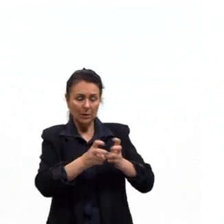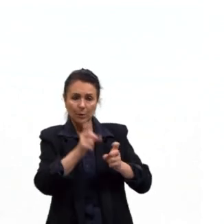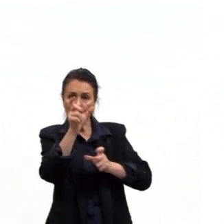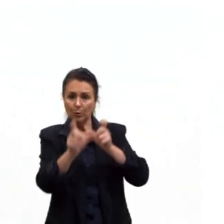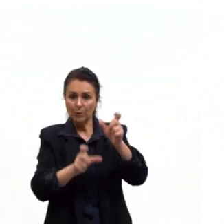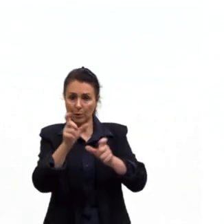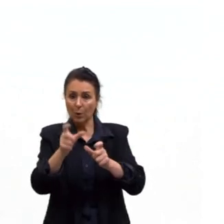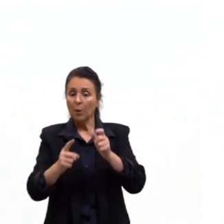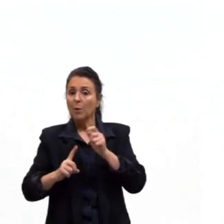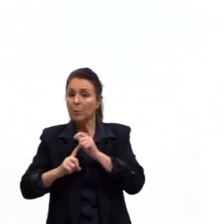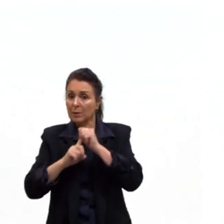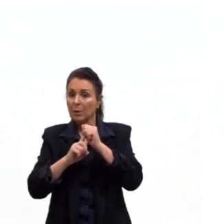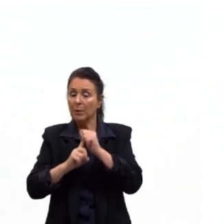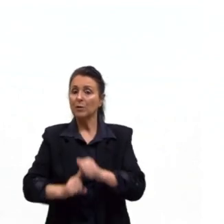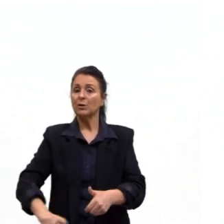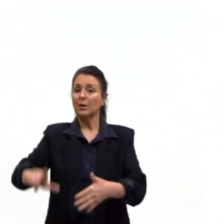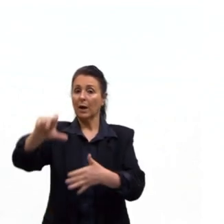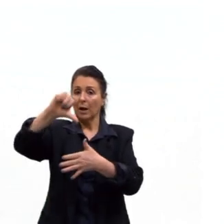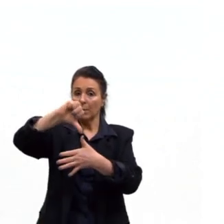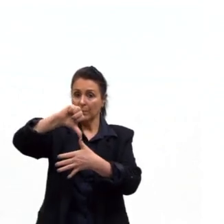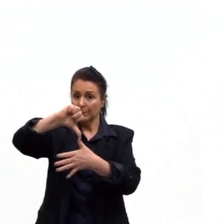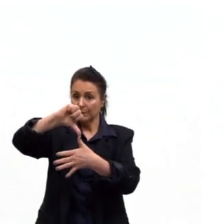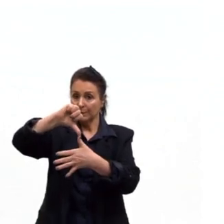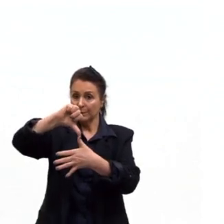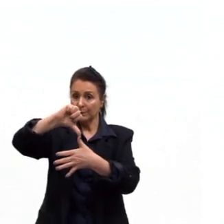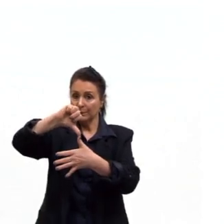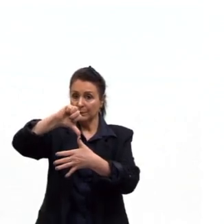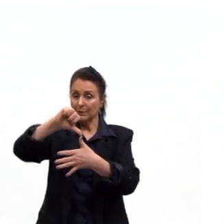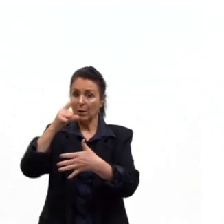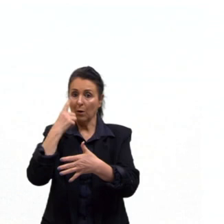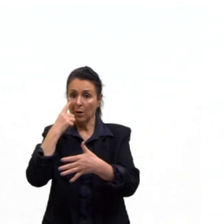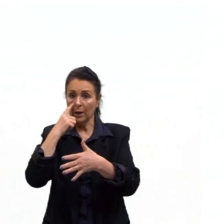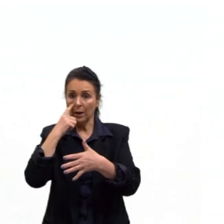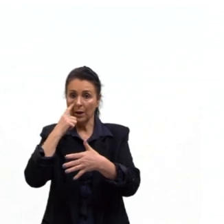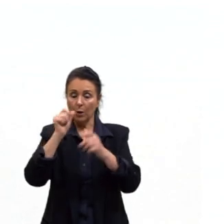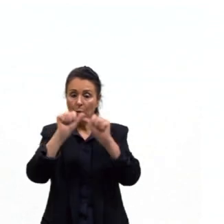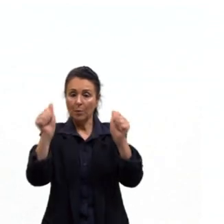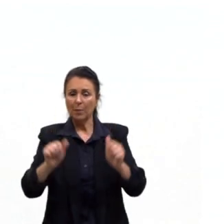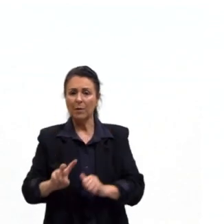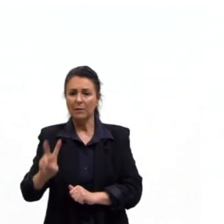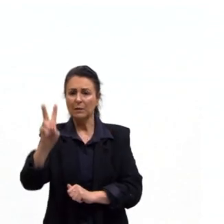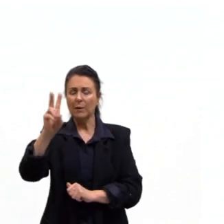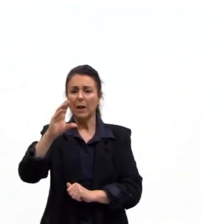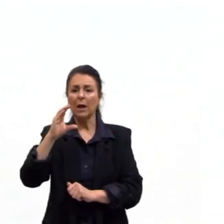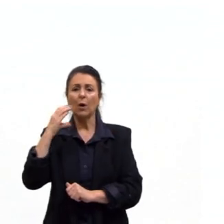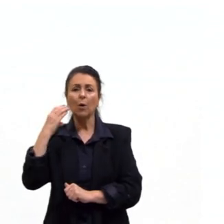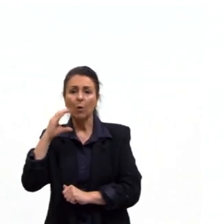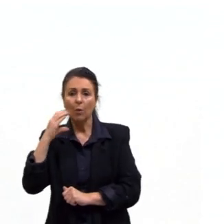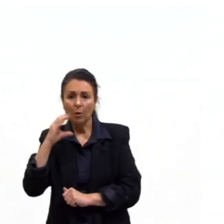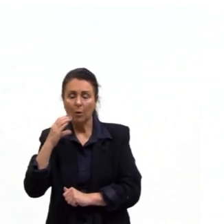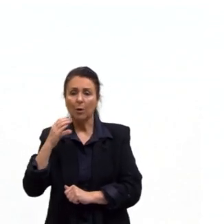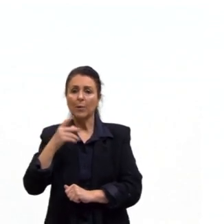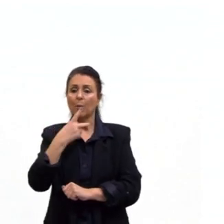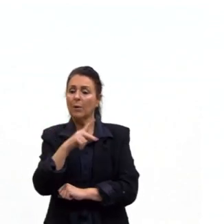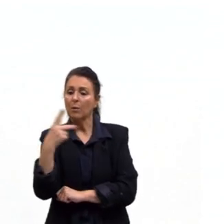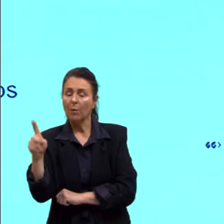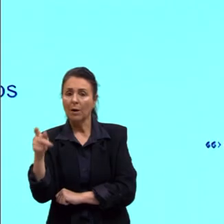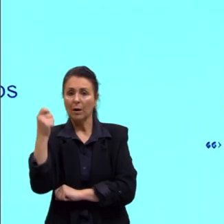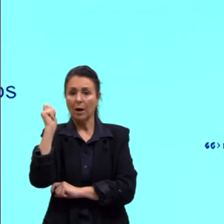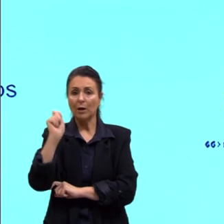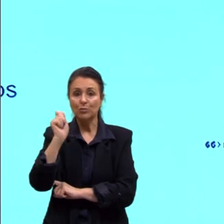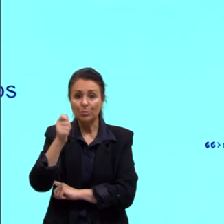principalmente na América do Sul ó como mostra esse mapa aqui para vocês Venezuela Colômbia né o próprio Paraguai Argentina